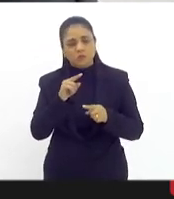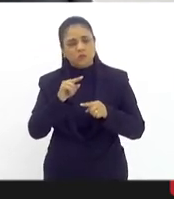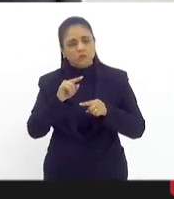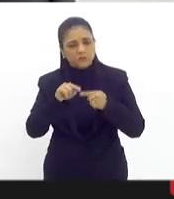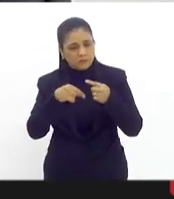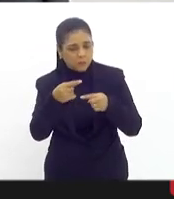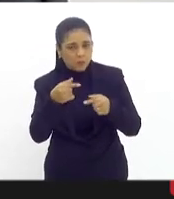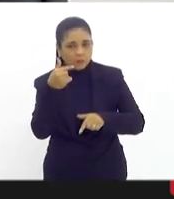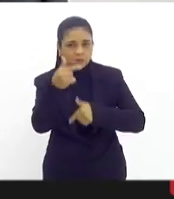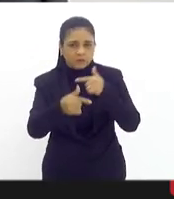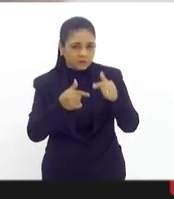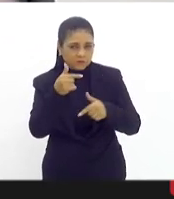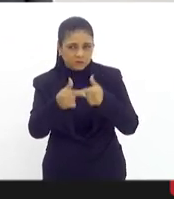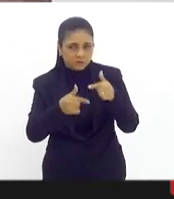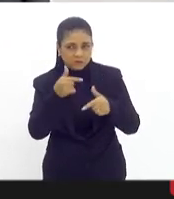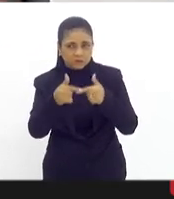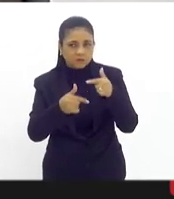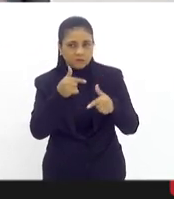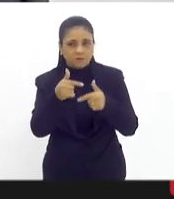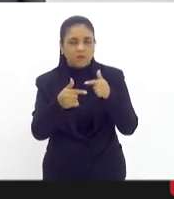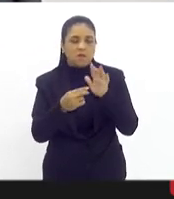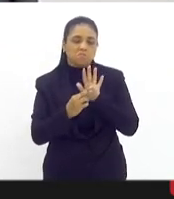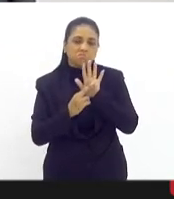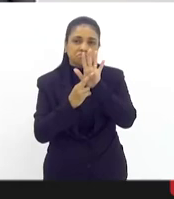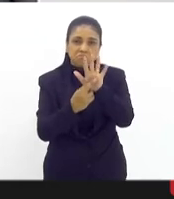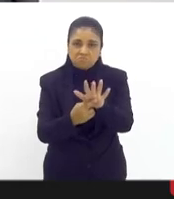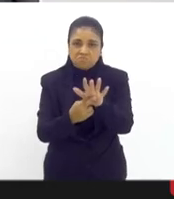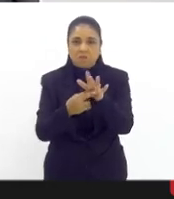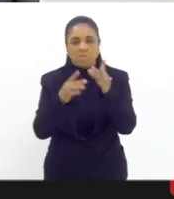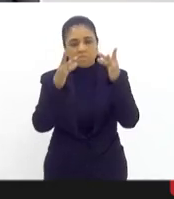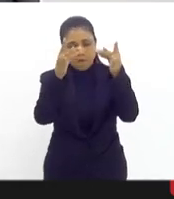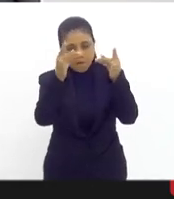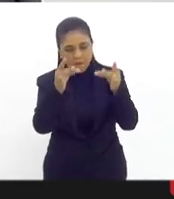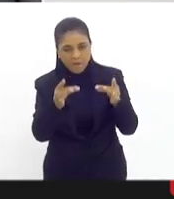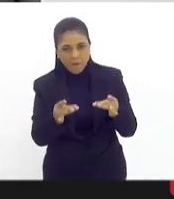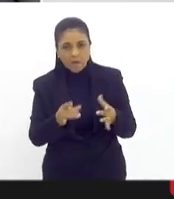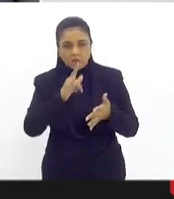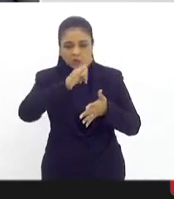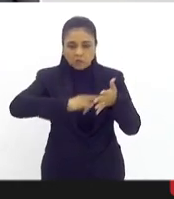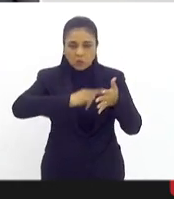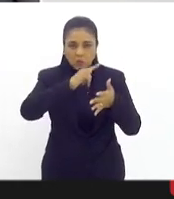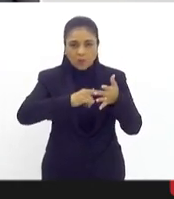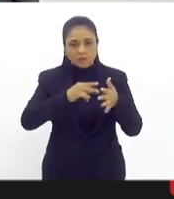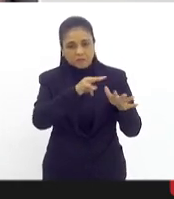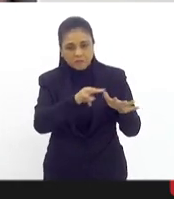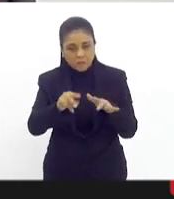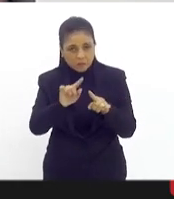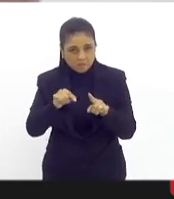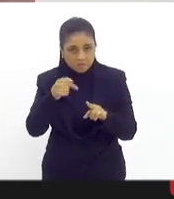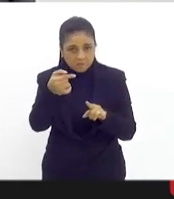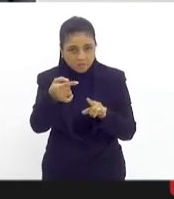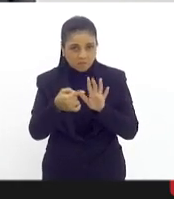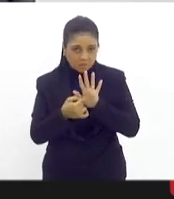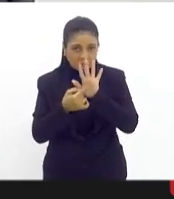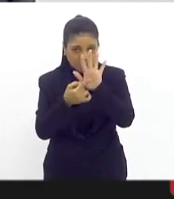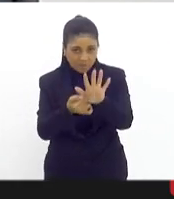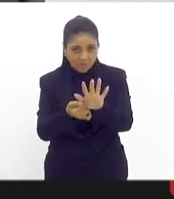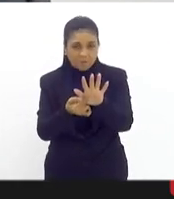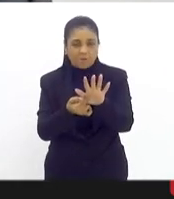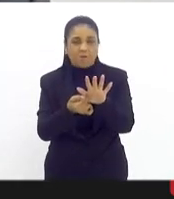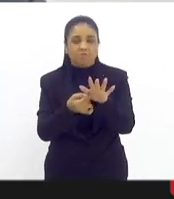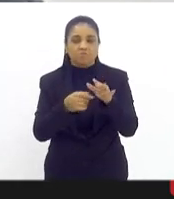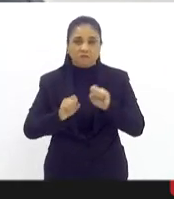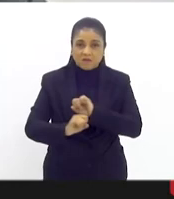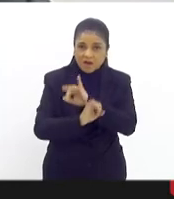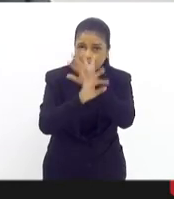isso, posso apresentar mais em detalhe, quando o documento for lançado aí na próxima semana, vocês já vão ter